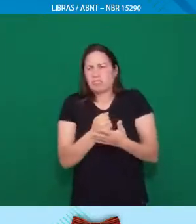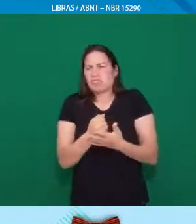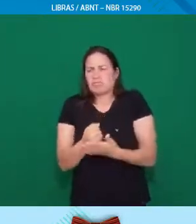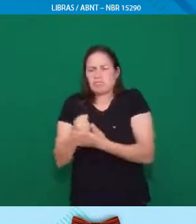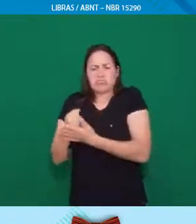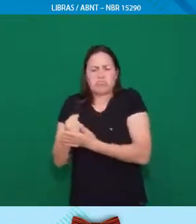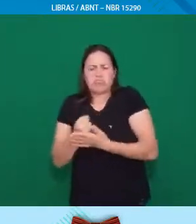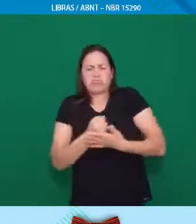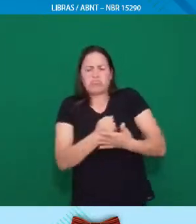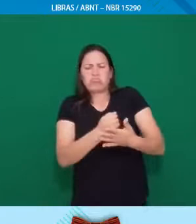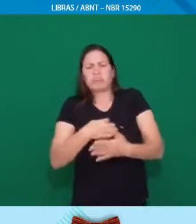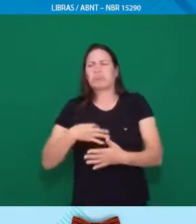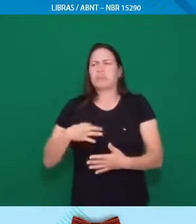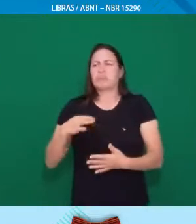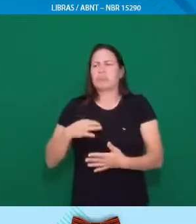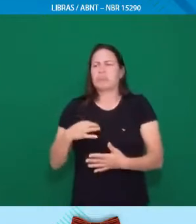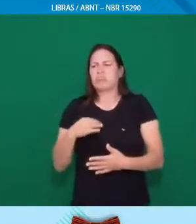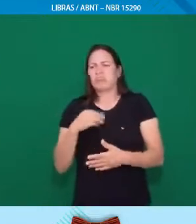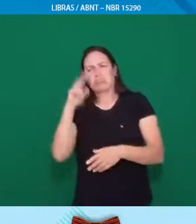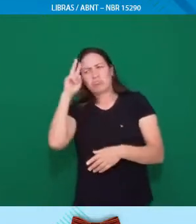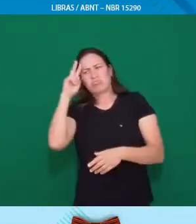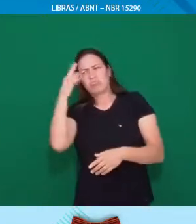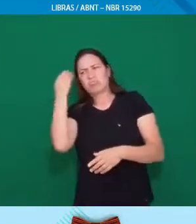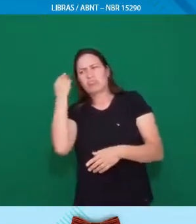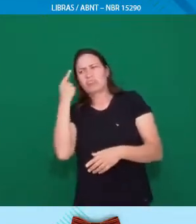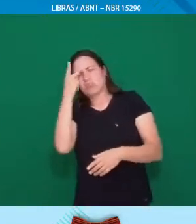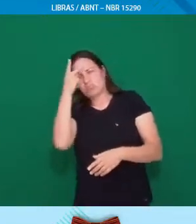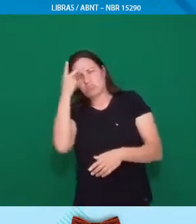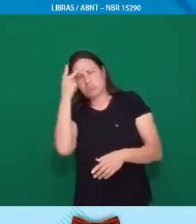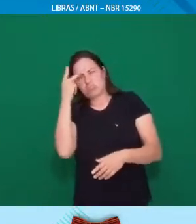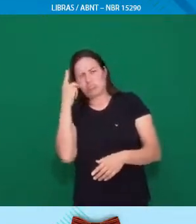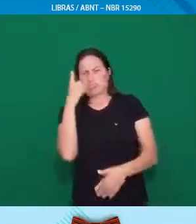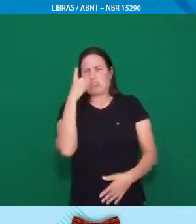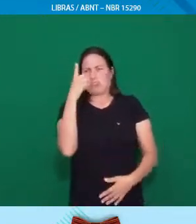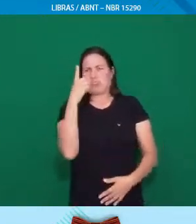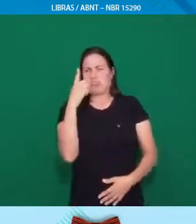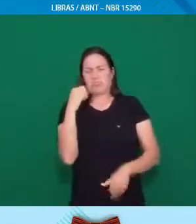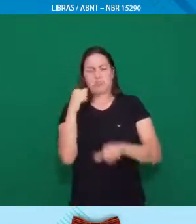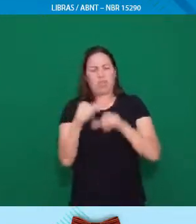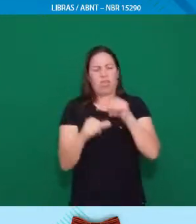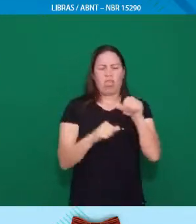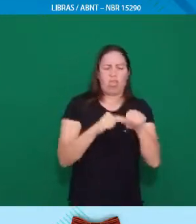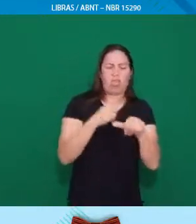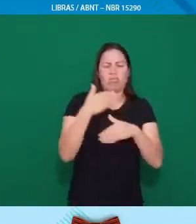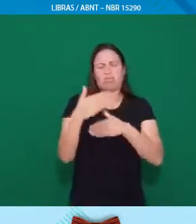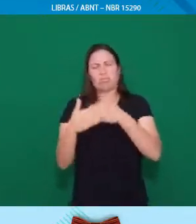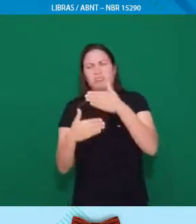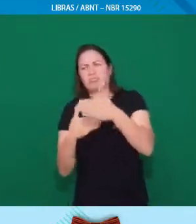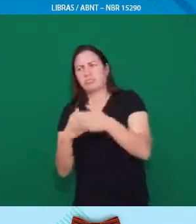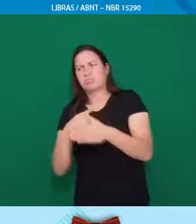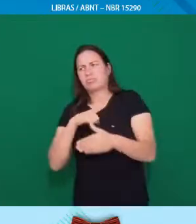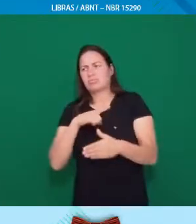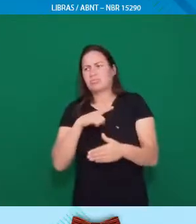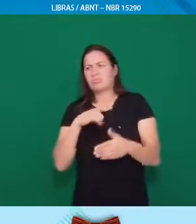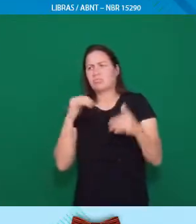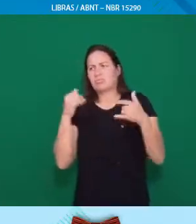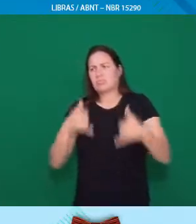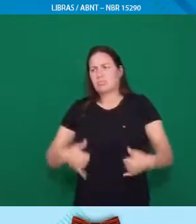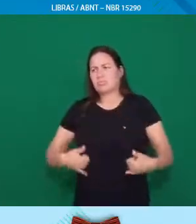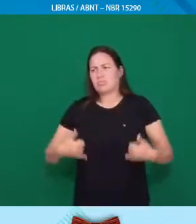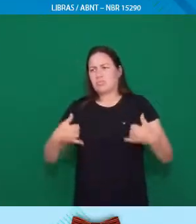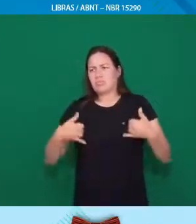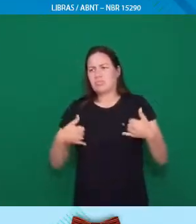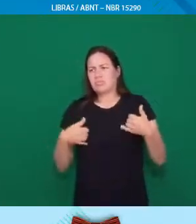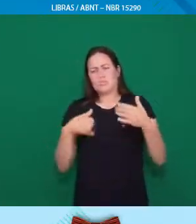serviso é porque o seu uma outra história tem muitos líderes que são servidores os caras sentem prazer em